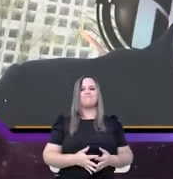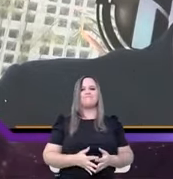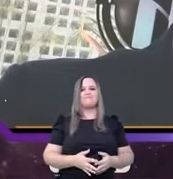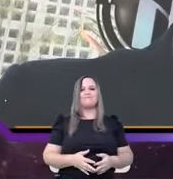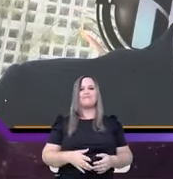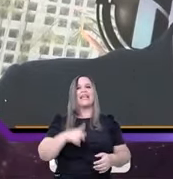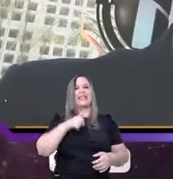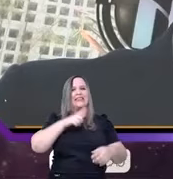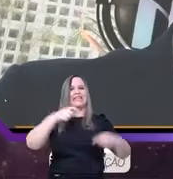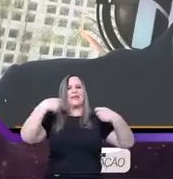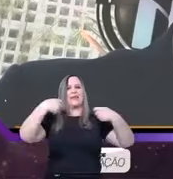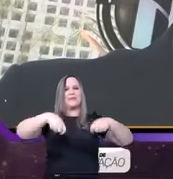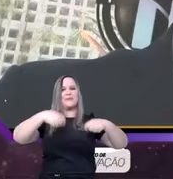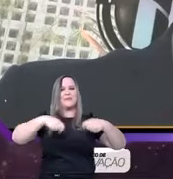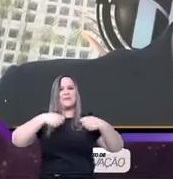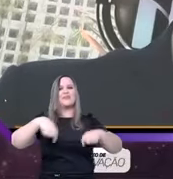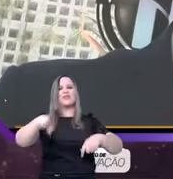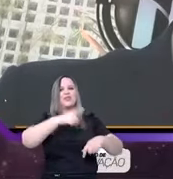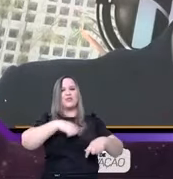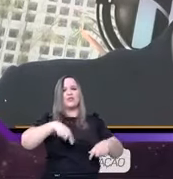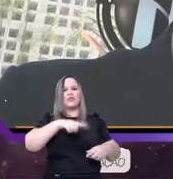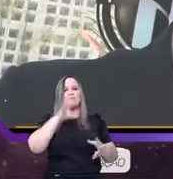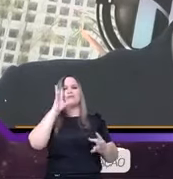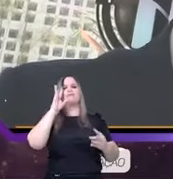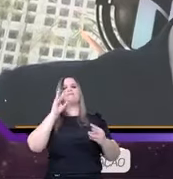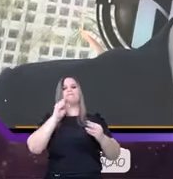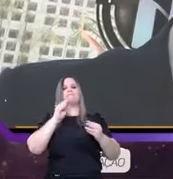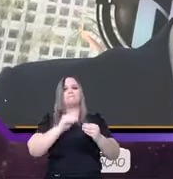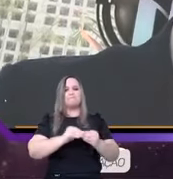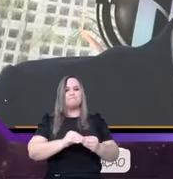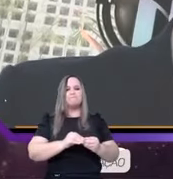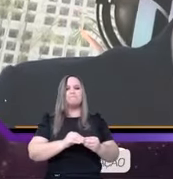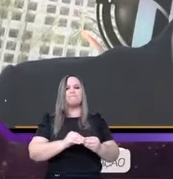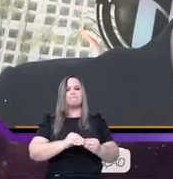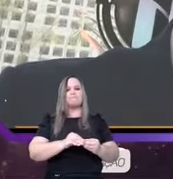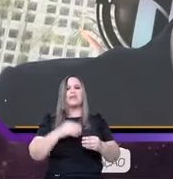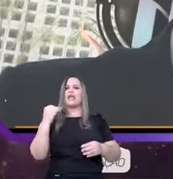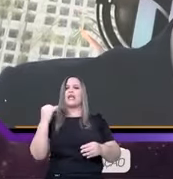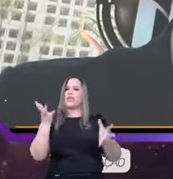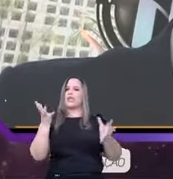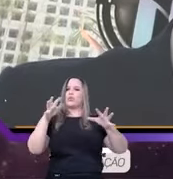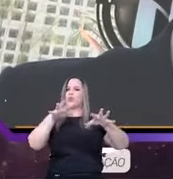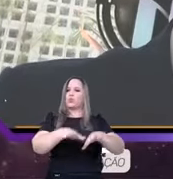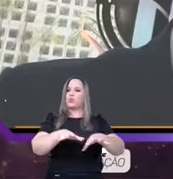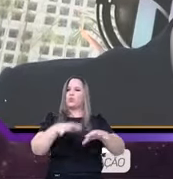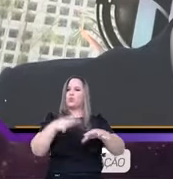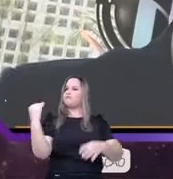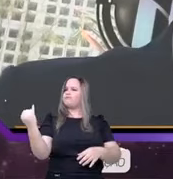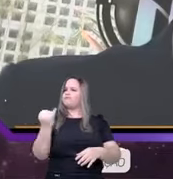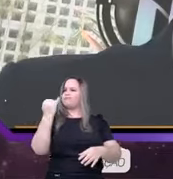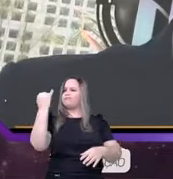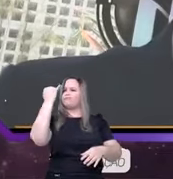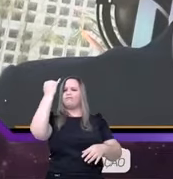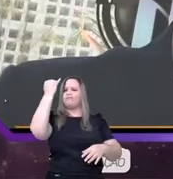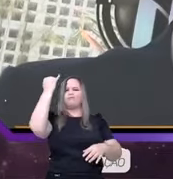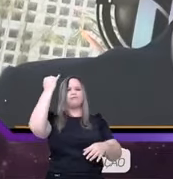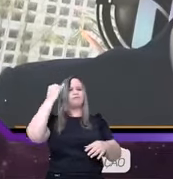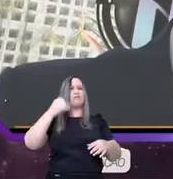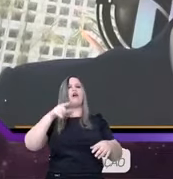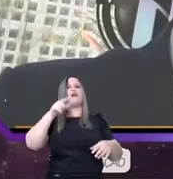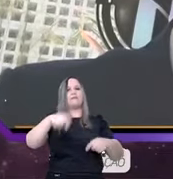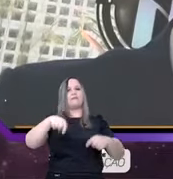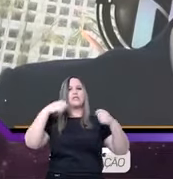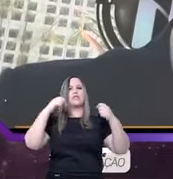Há uma necessidade de nós reconhecermos a inclusão como ferramenta, inclusive, de inovação